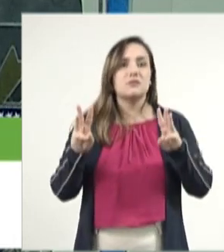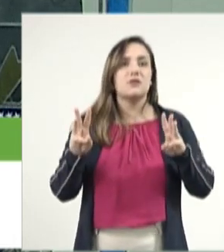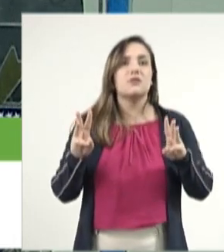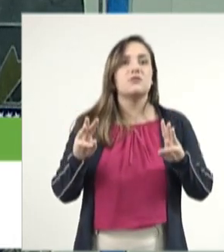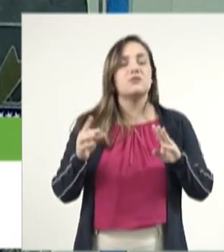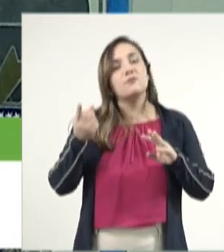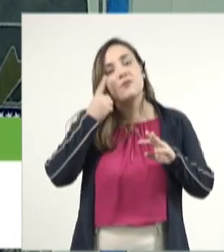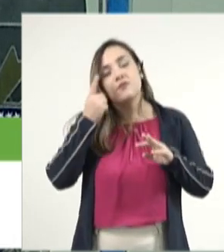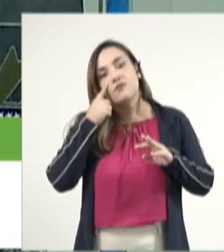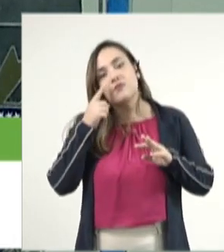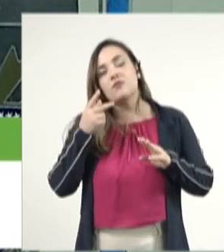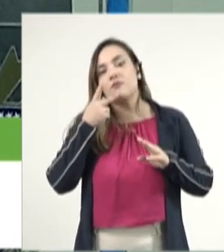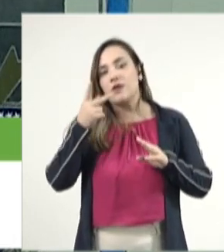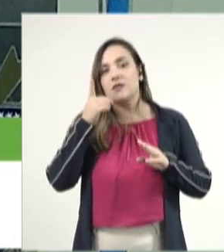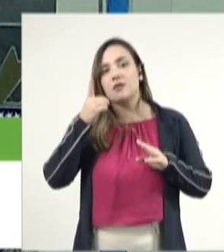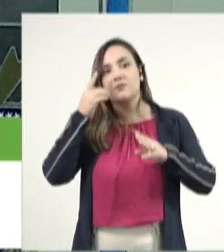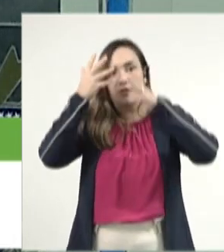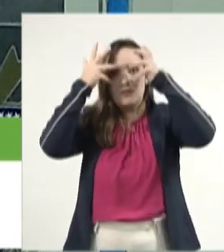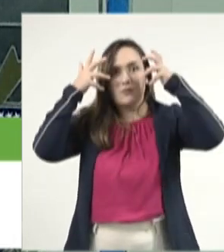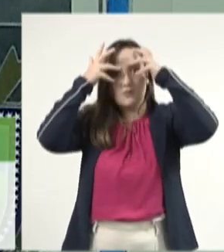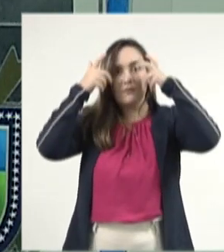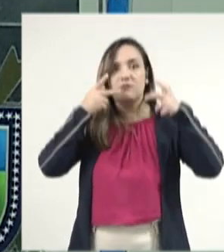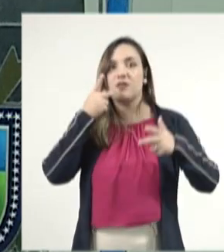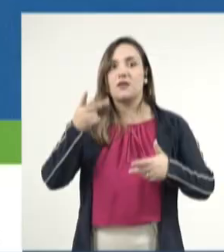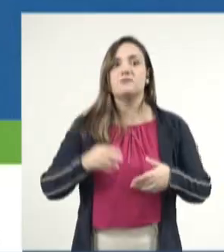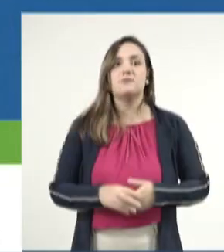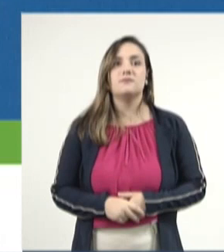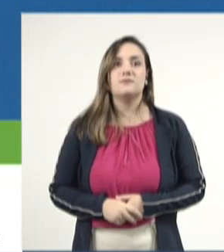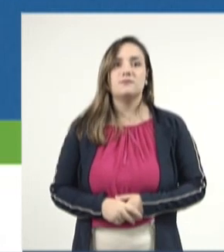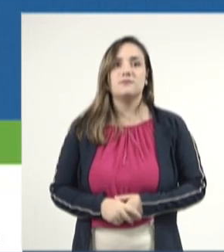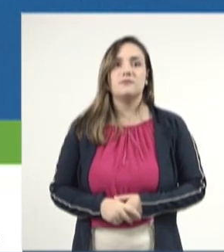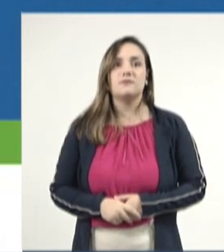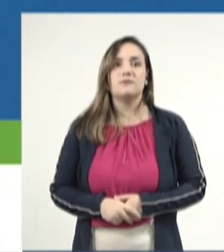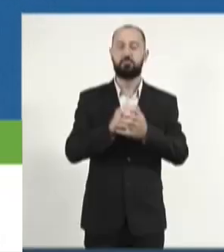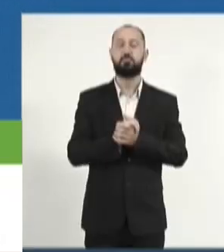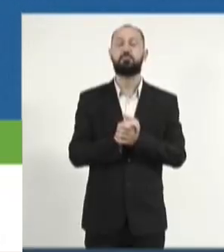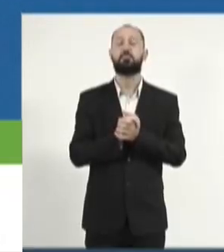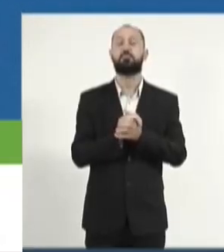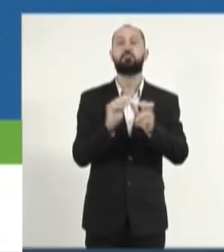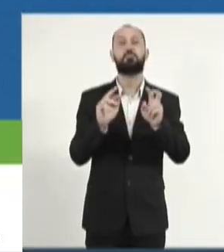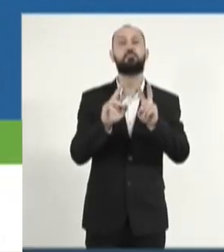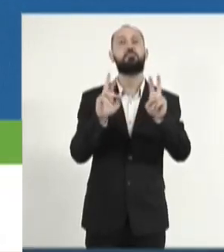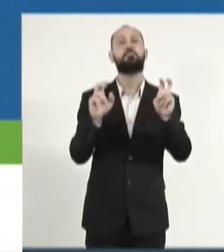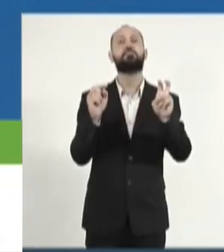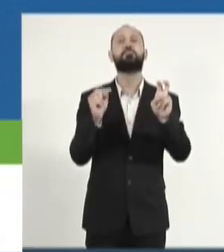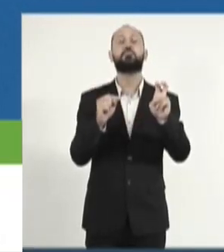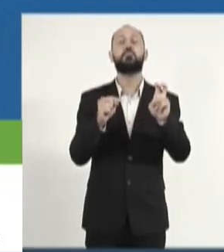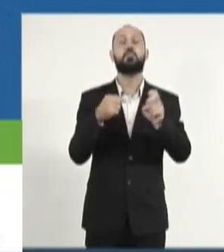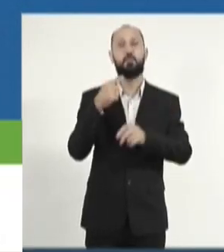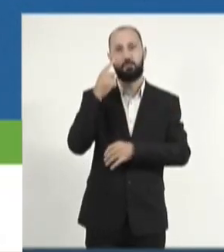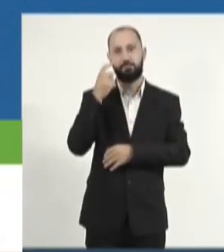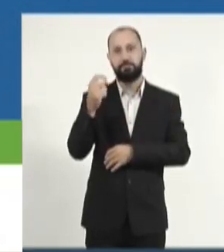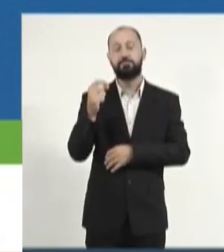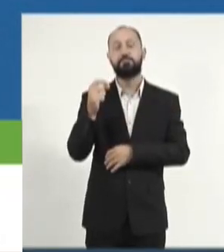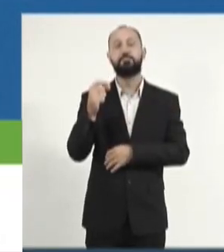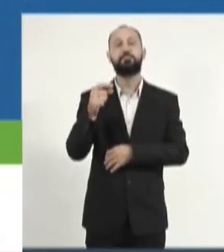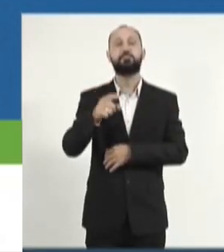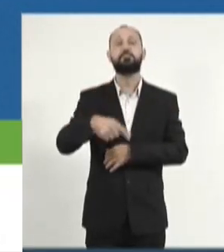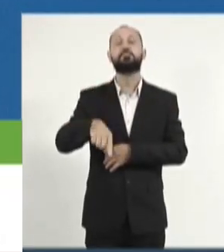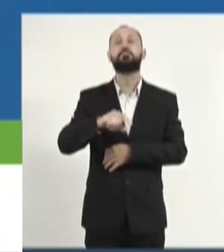Vamos ouvir então a fala do deputado Paulo Duarte sobre esse assunto. Um assunto que interessa a